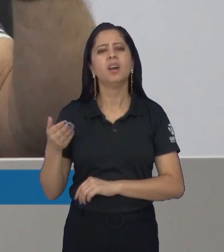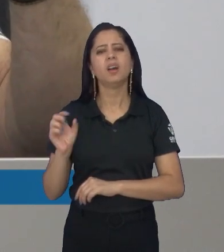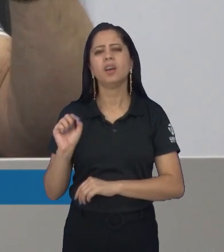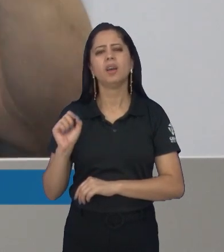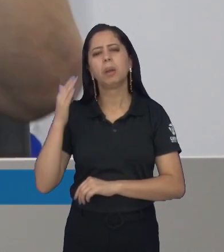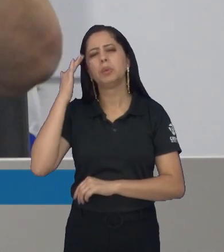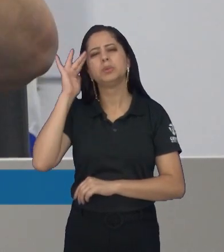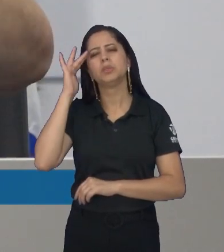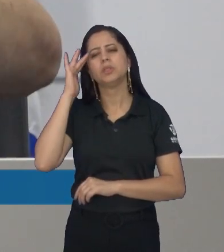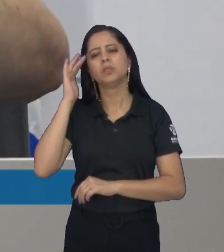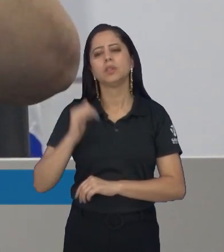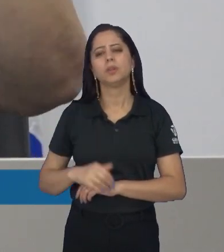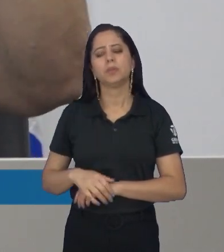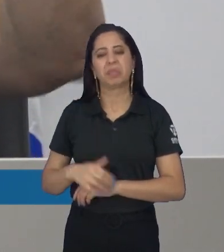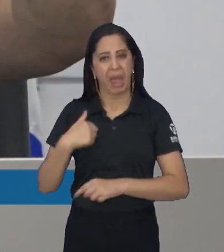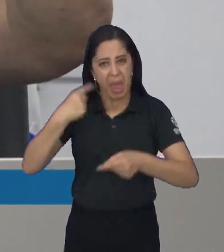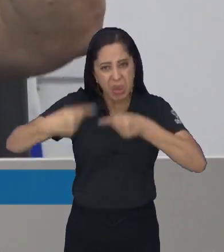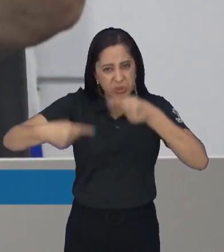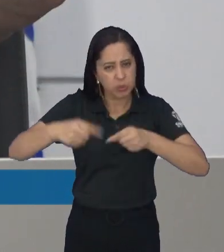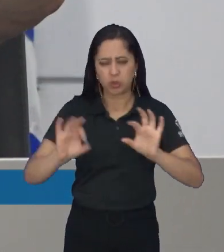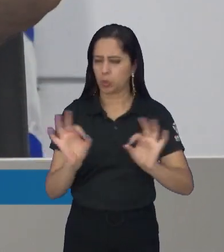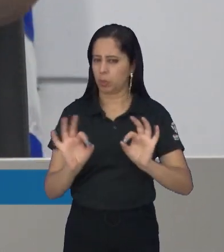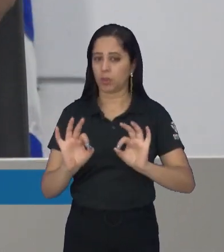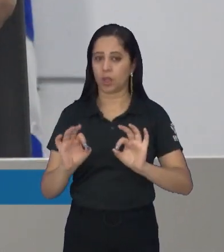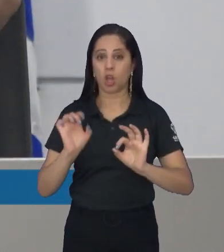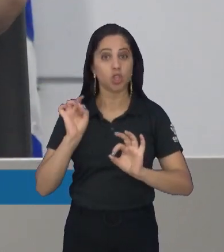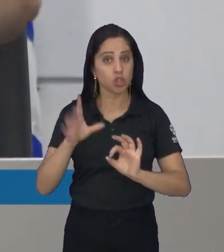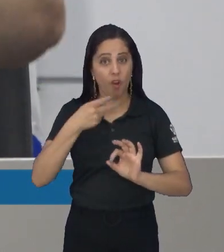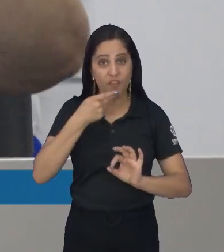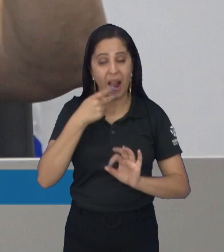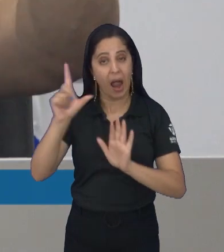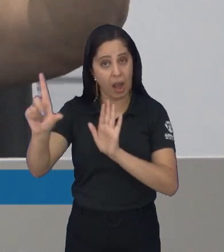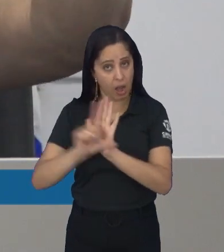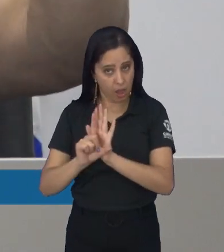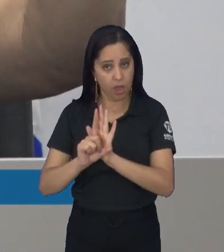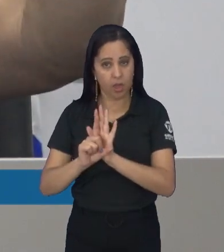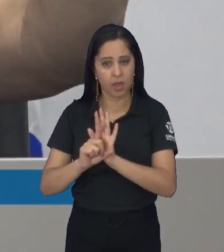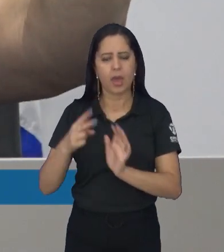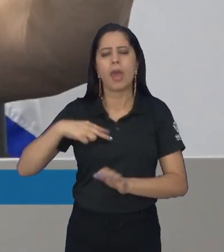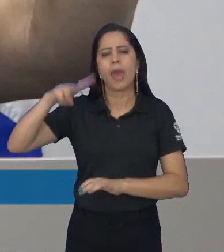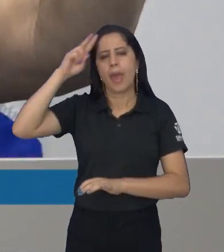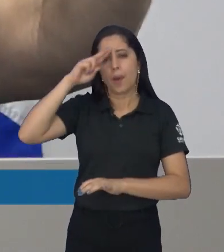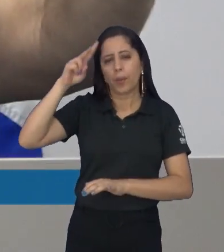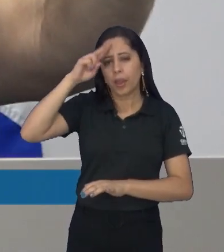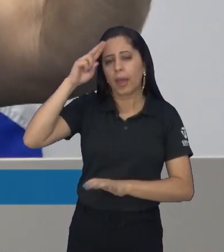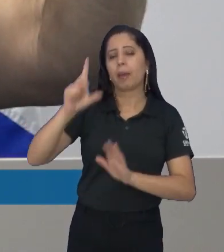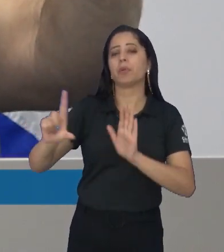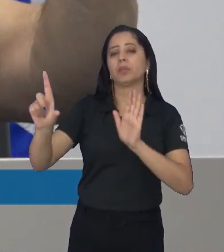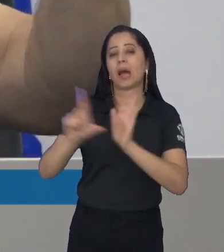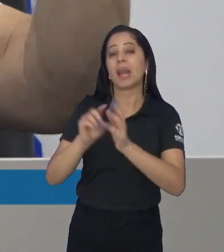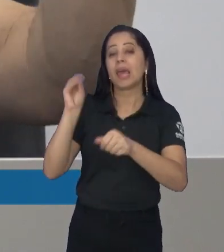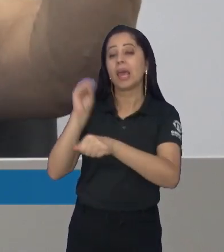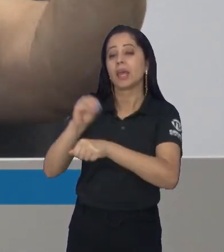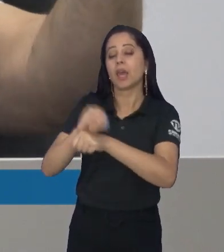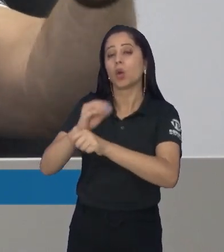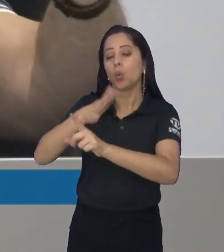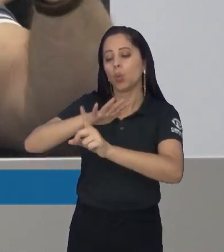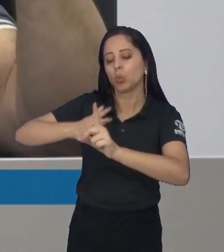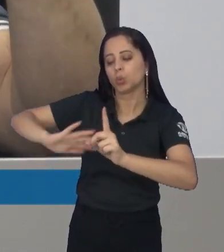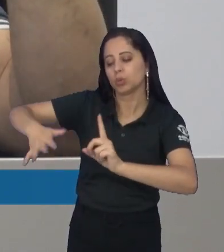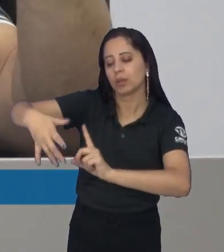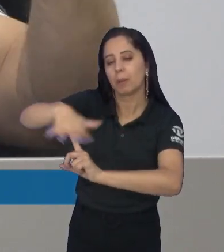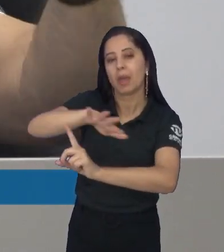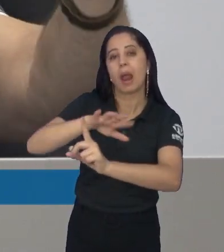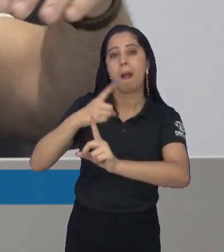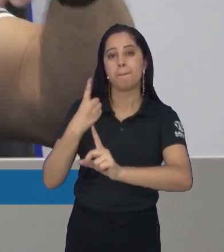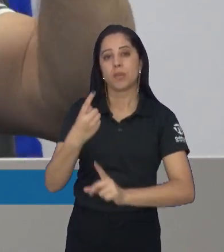não sim não tô discutindo eles estão falando da Lei eu não tô entrando no médico falando eu me lembro das leis de Proteção Ambiental ela surge em 84